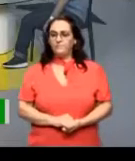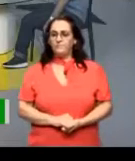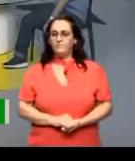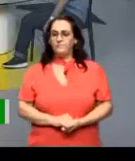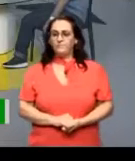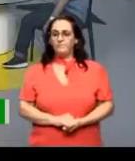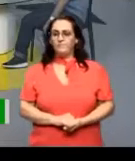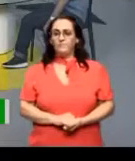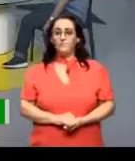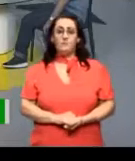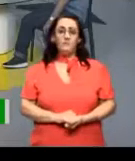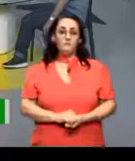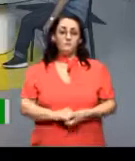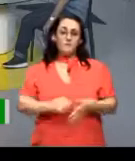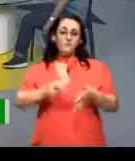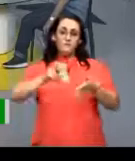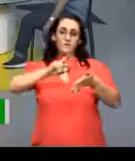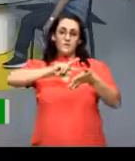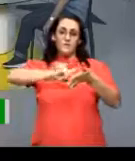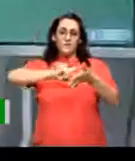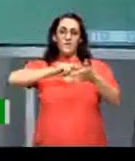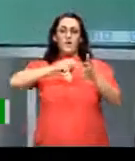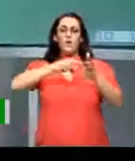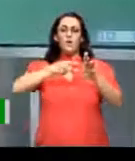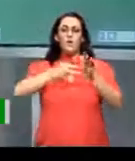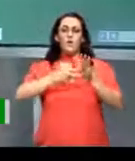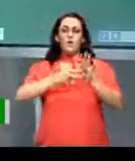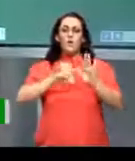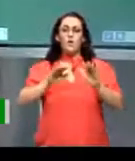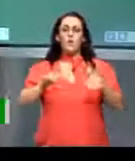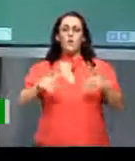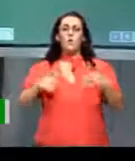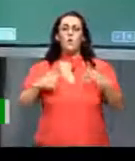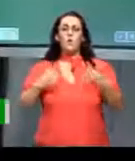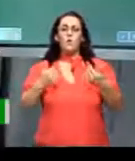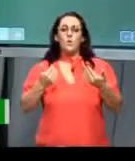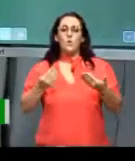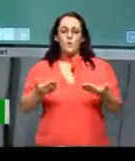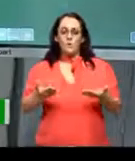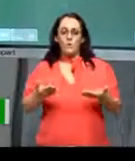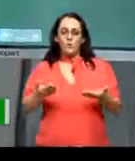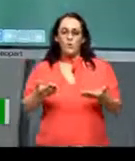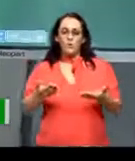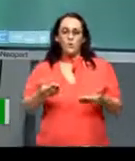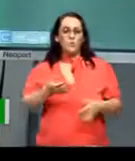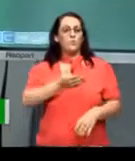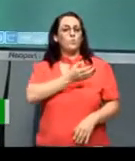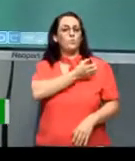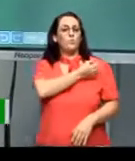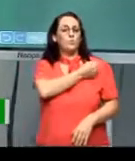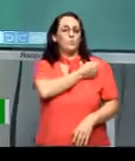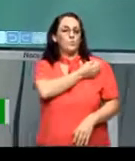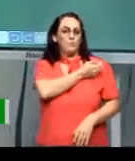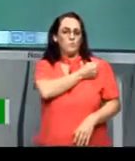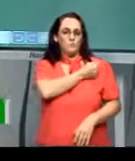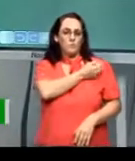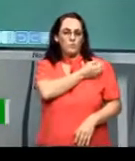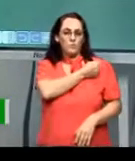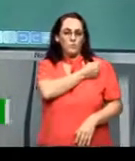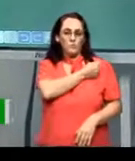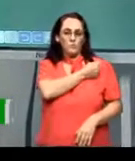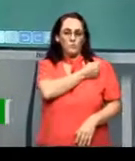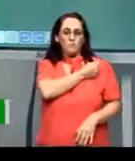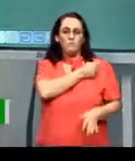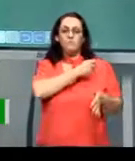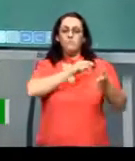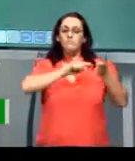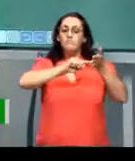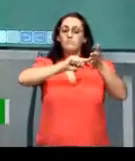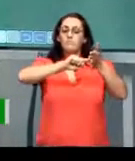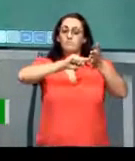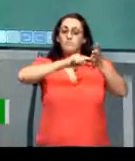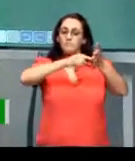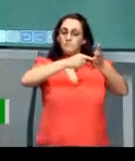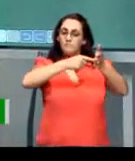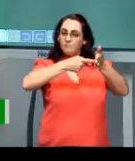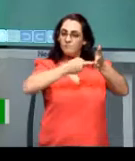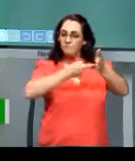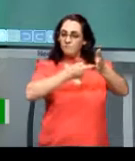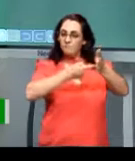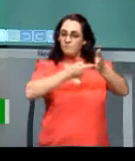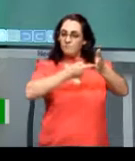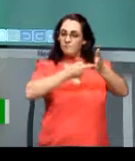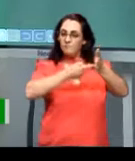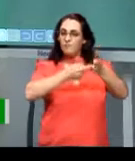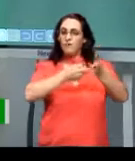Múltiplo significa quando eu vou pegar os números, né, e multiplicar pelos